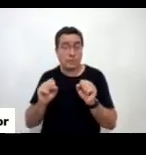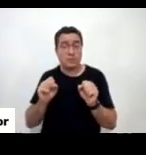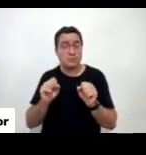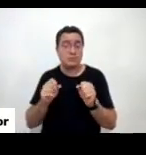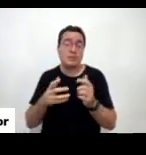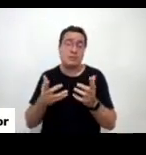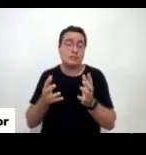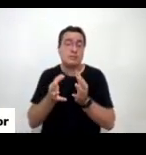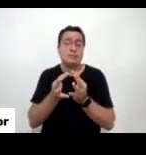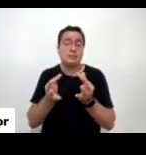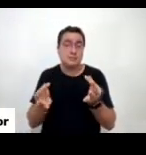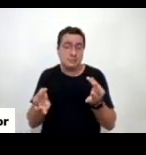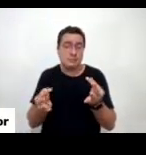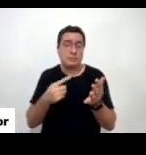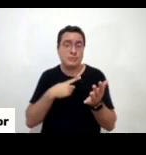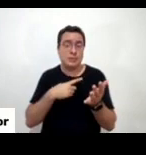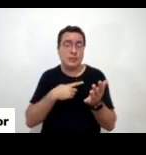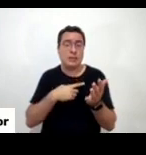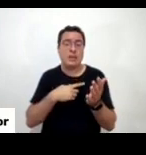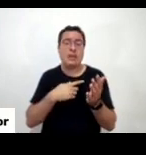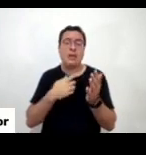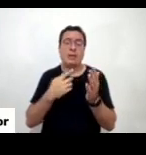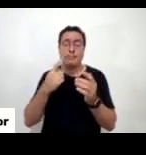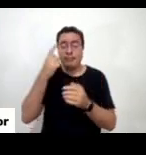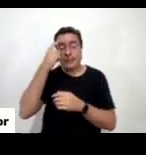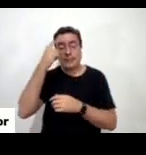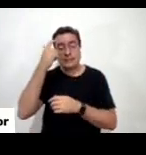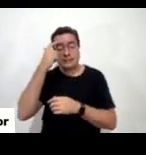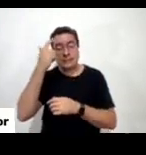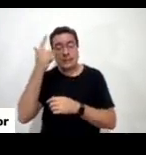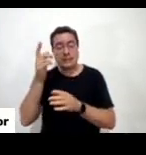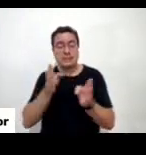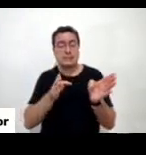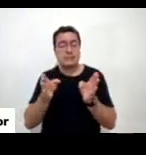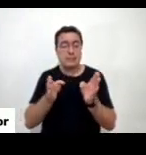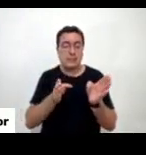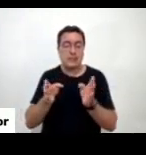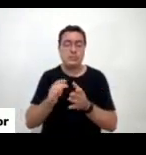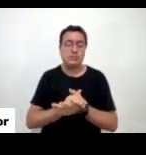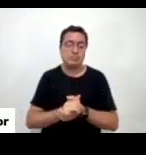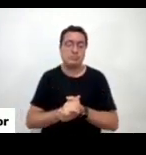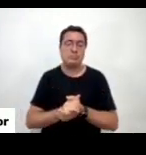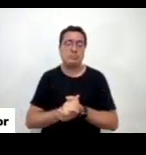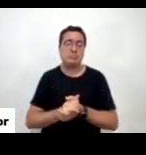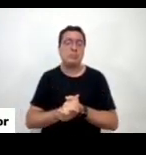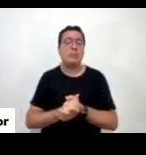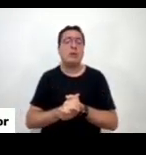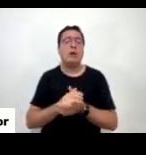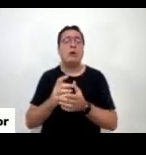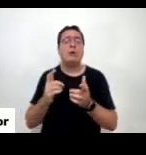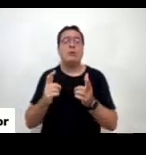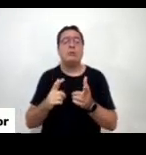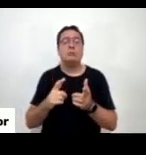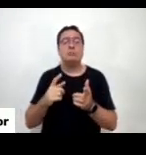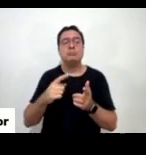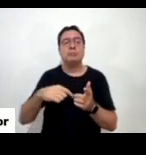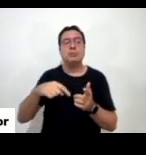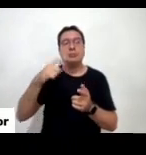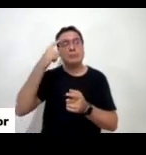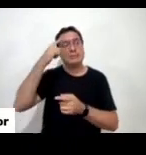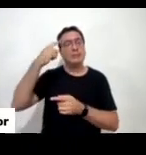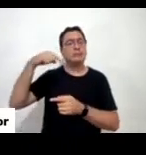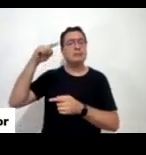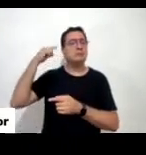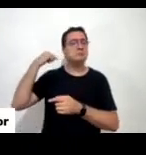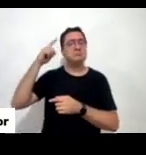simples fato de começarmos então a pensar em acessibilidade, aonde nós não pensaríamos